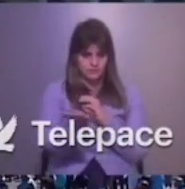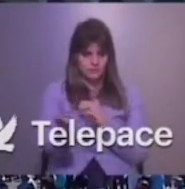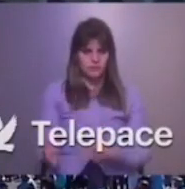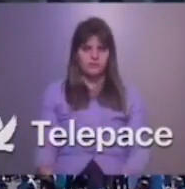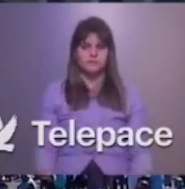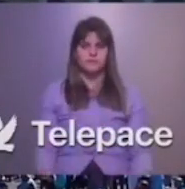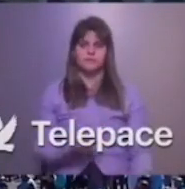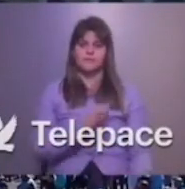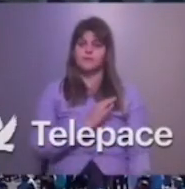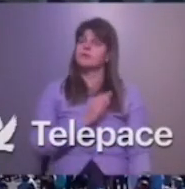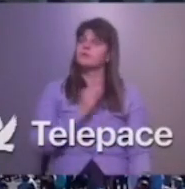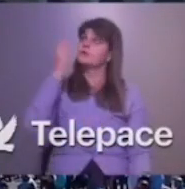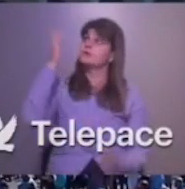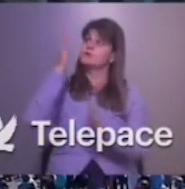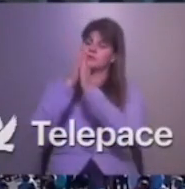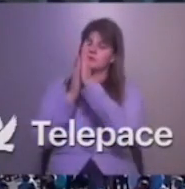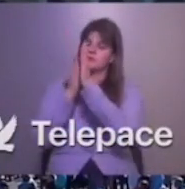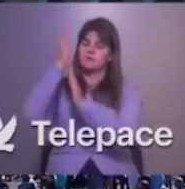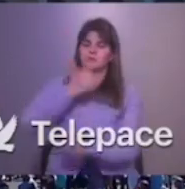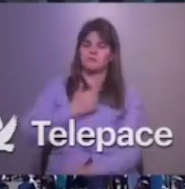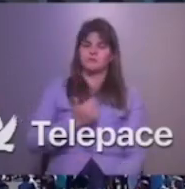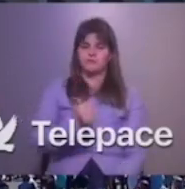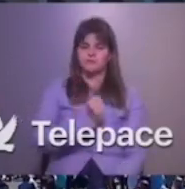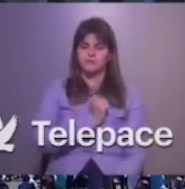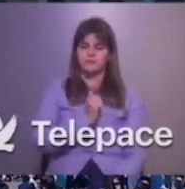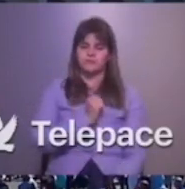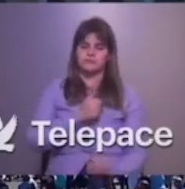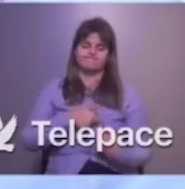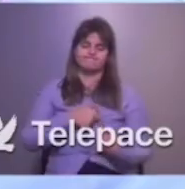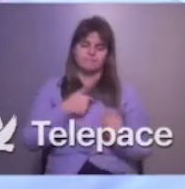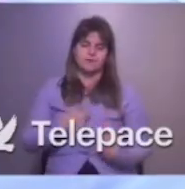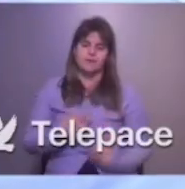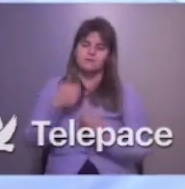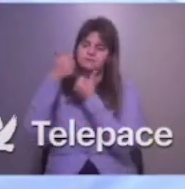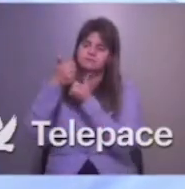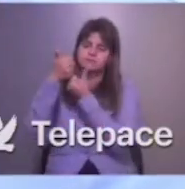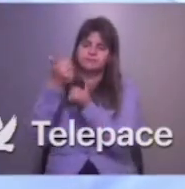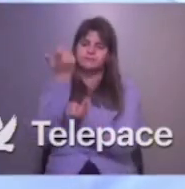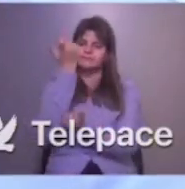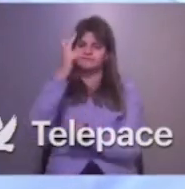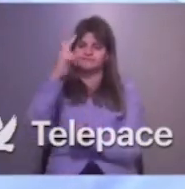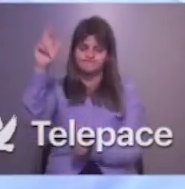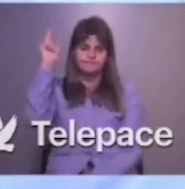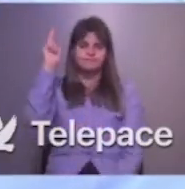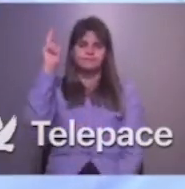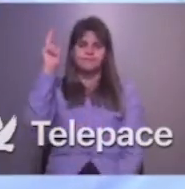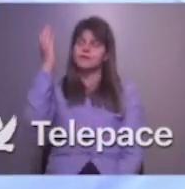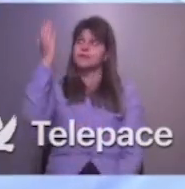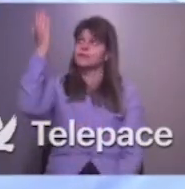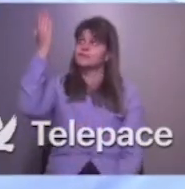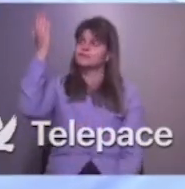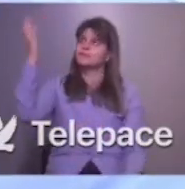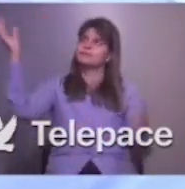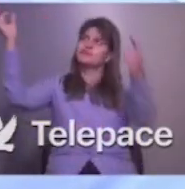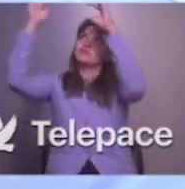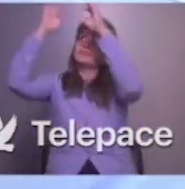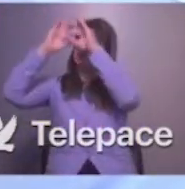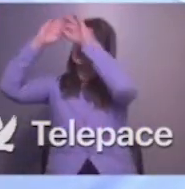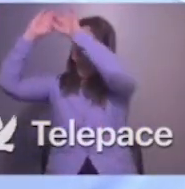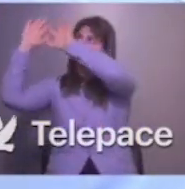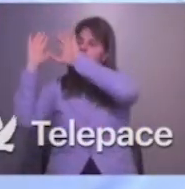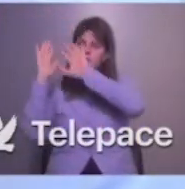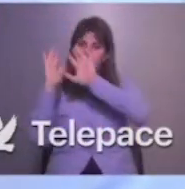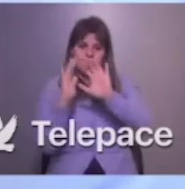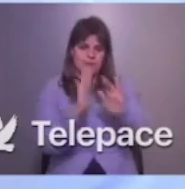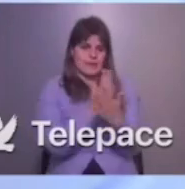Oremos. Preghiamo. O Dio che agli apostoli riuniti nel cenacolo con Maria,